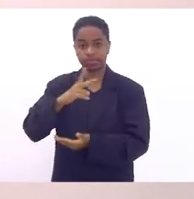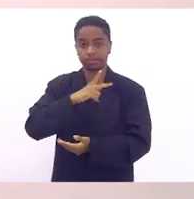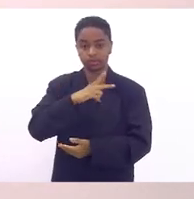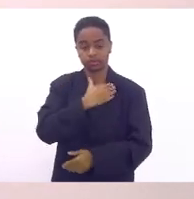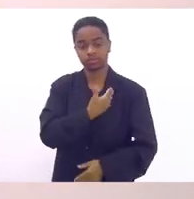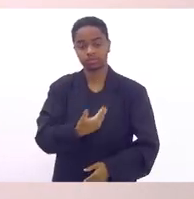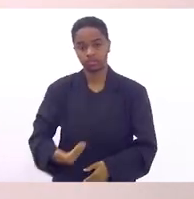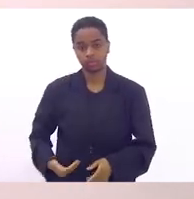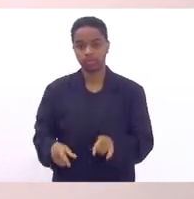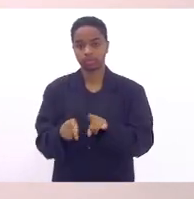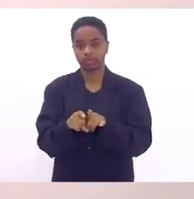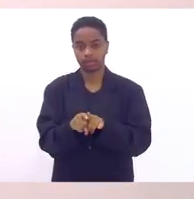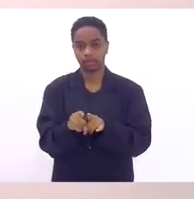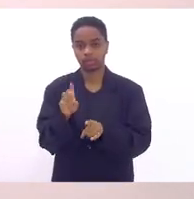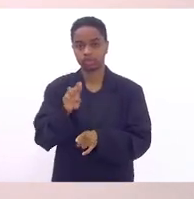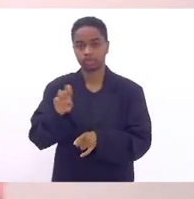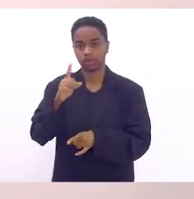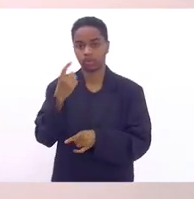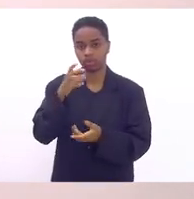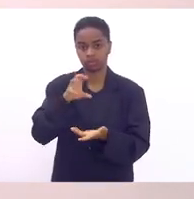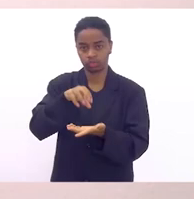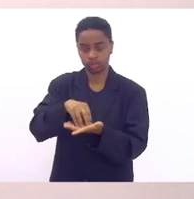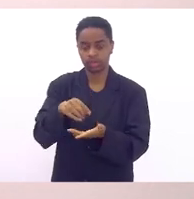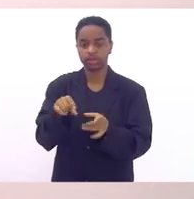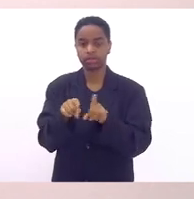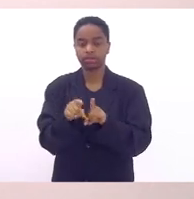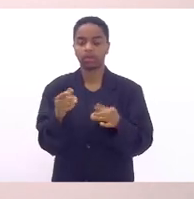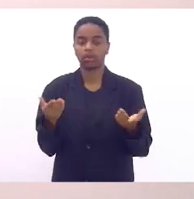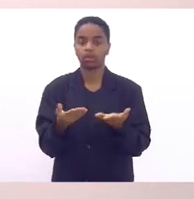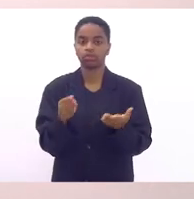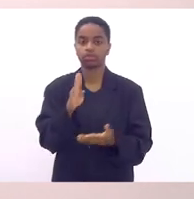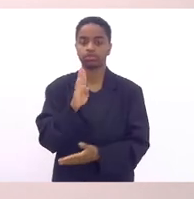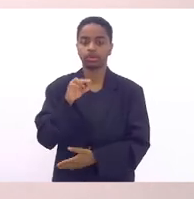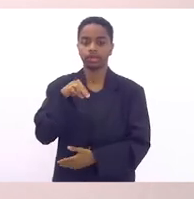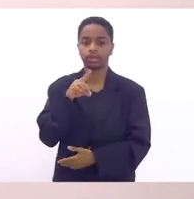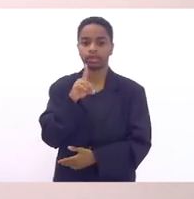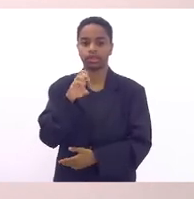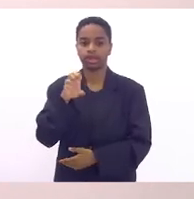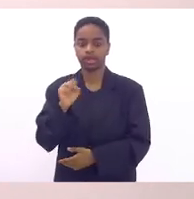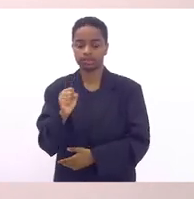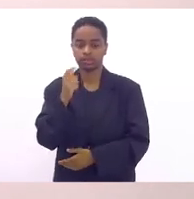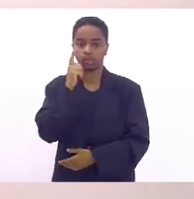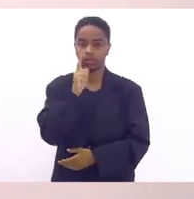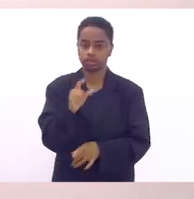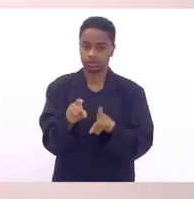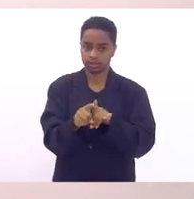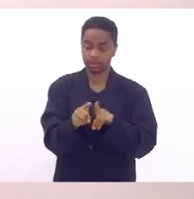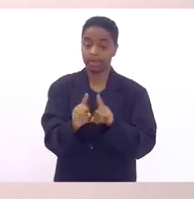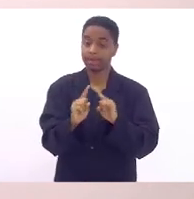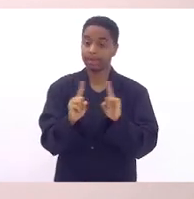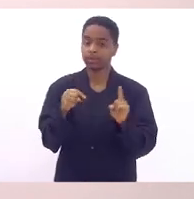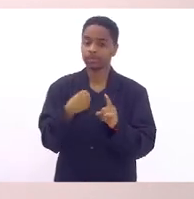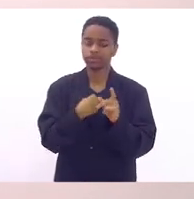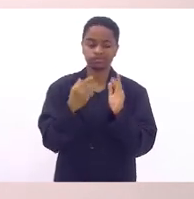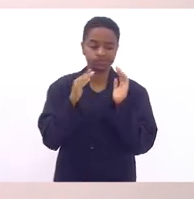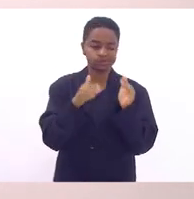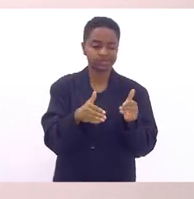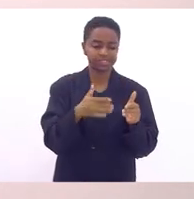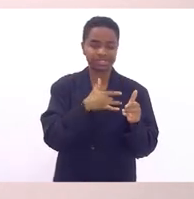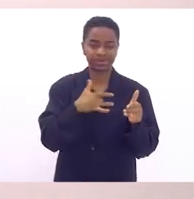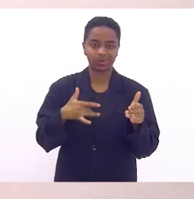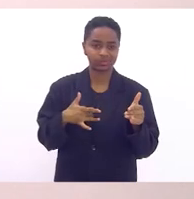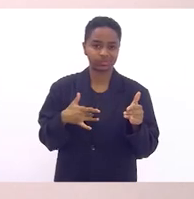através de um operador e nós temos aqui no BNDS hoje já um normativo em relação a isso só que a gente olha pra saúde nós não temos